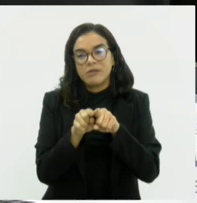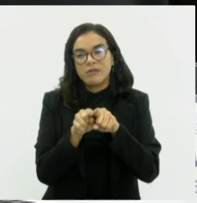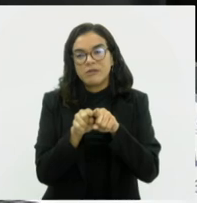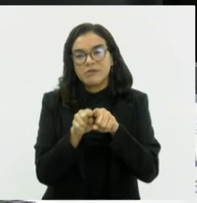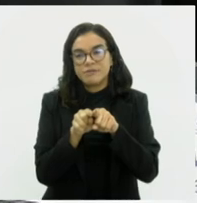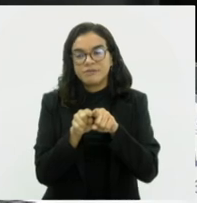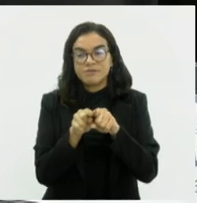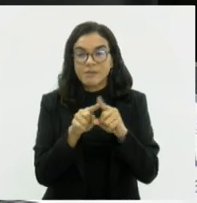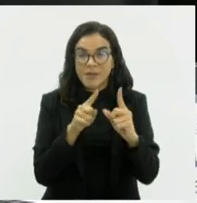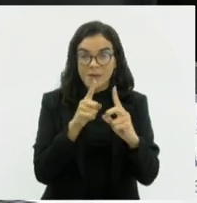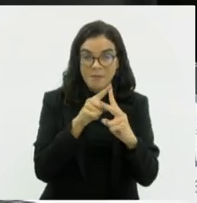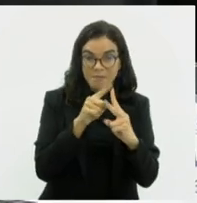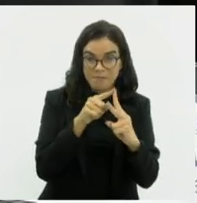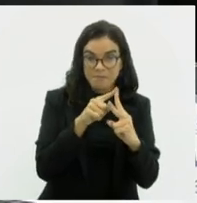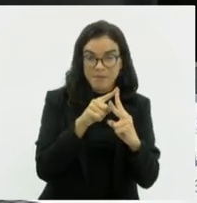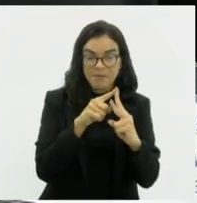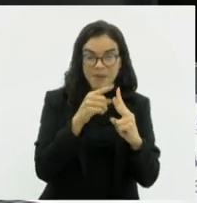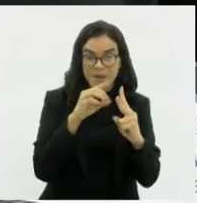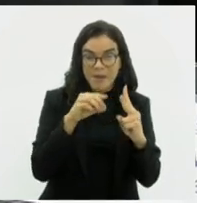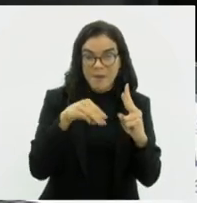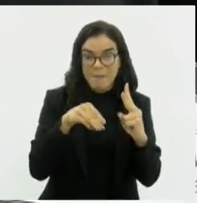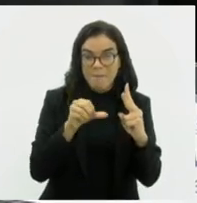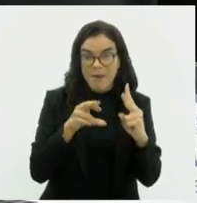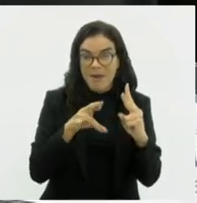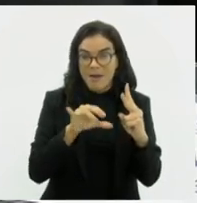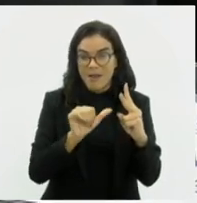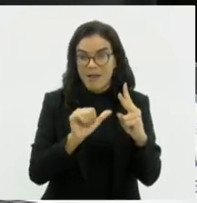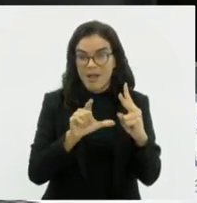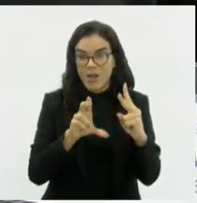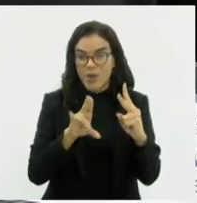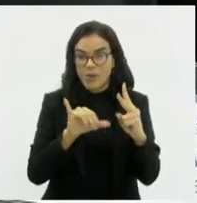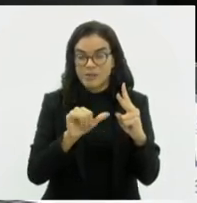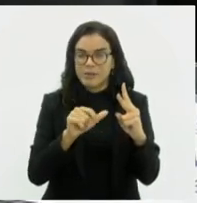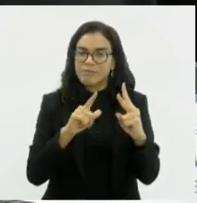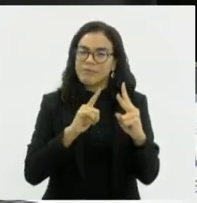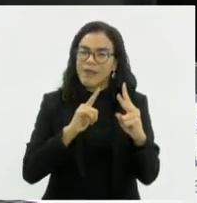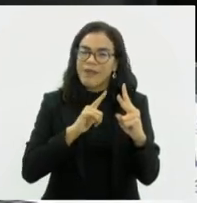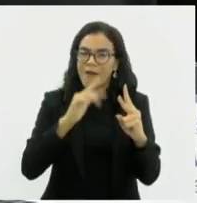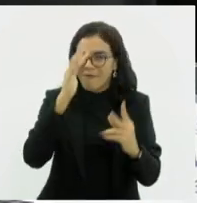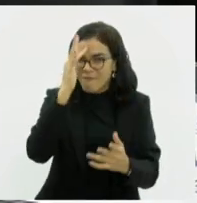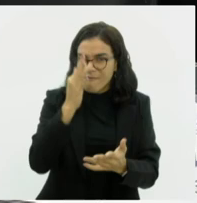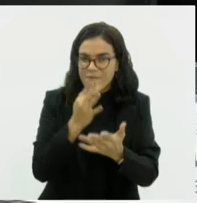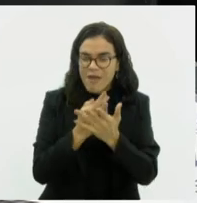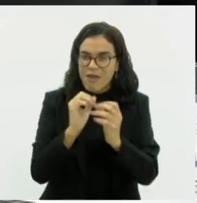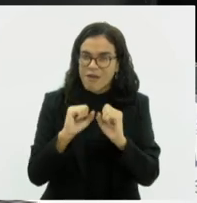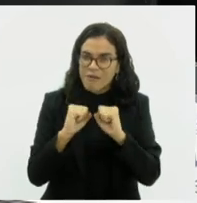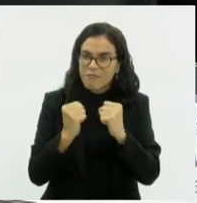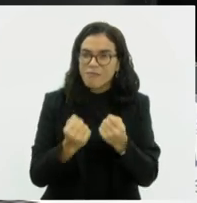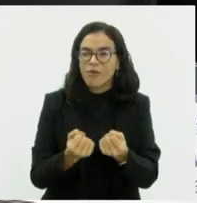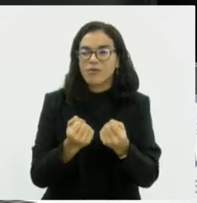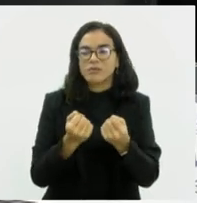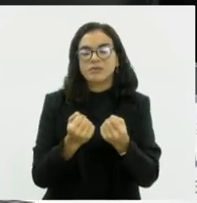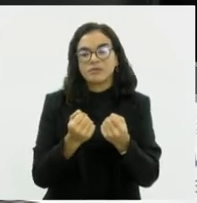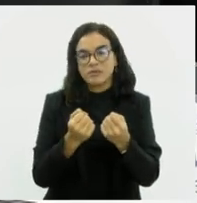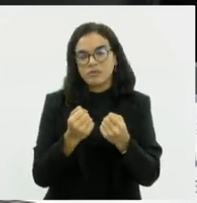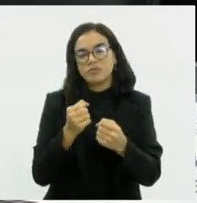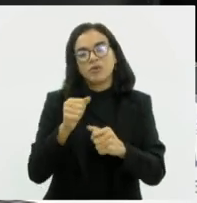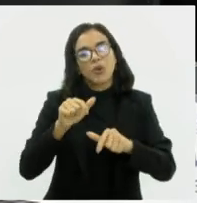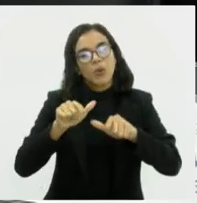para a nossa Maria Luísa, que a senhora tenha fé, força, que o seu trabalho ele está